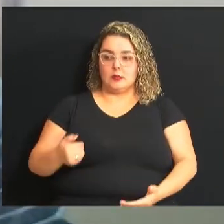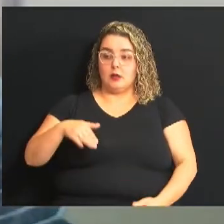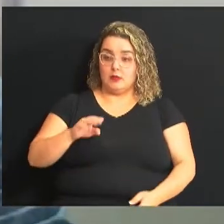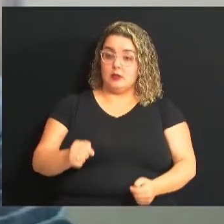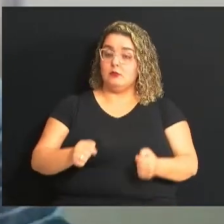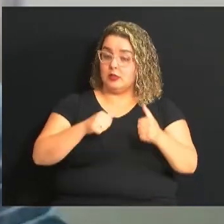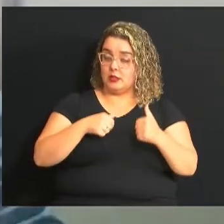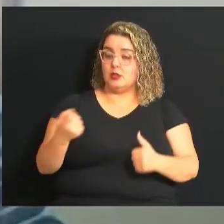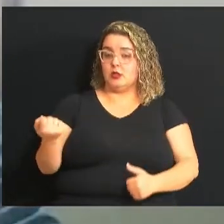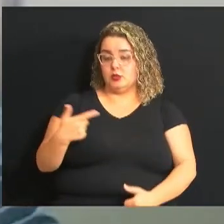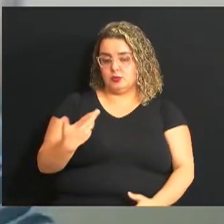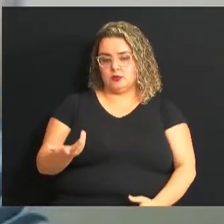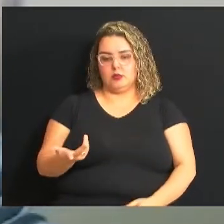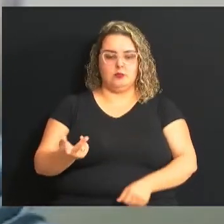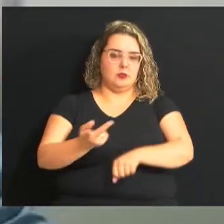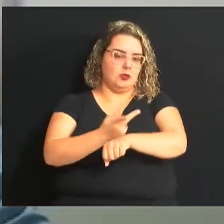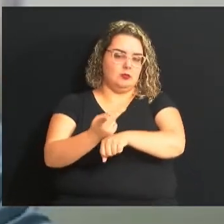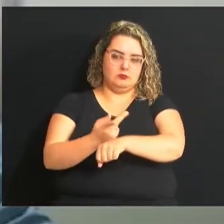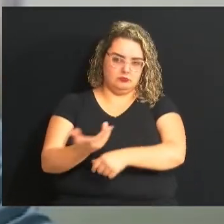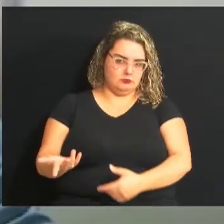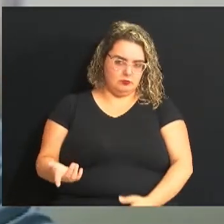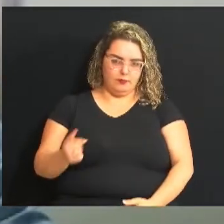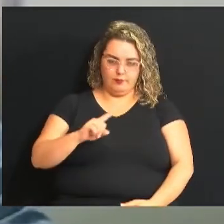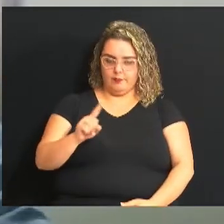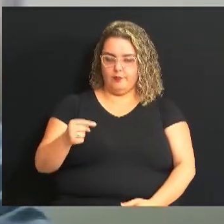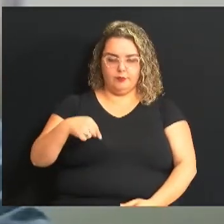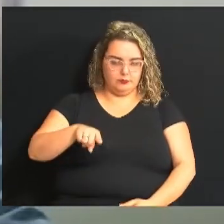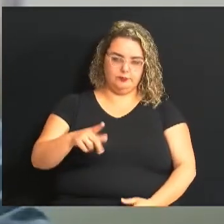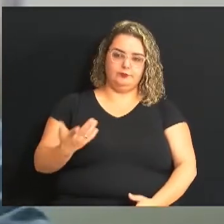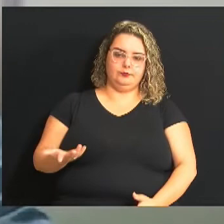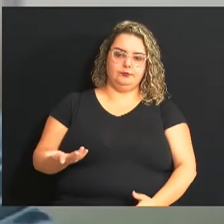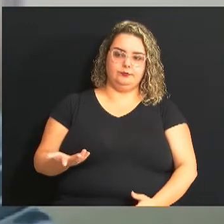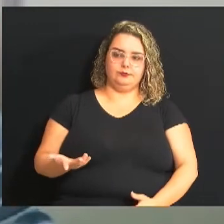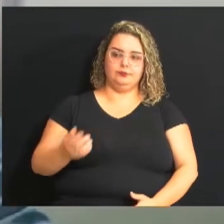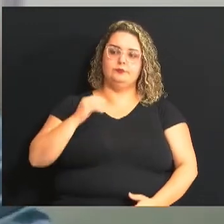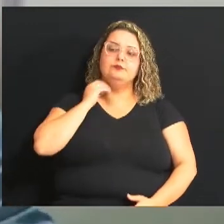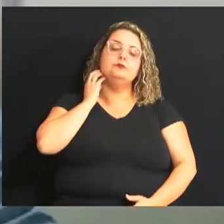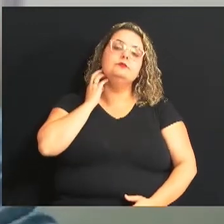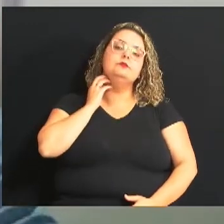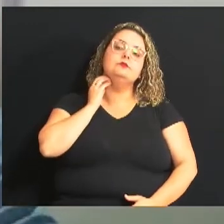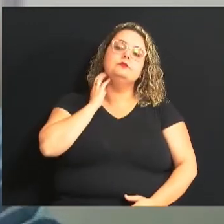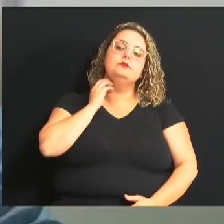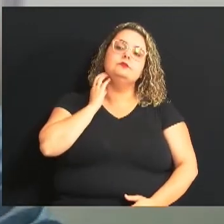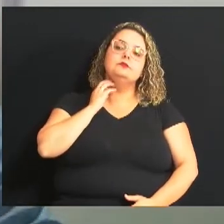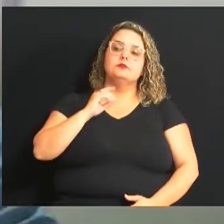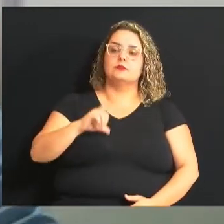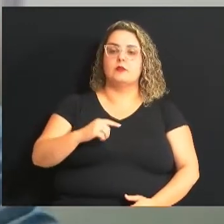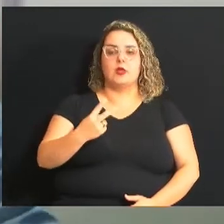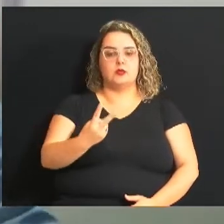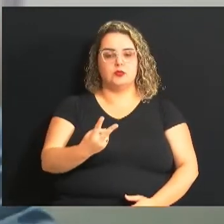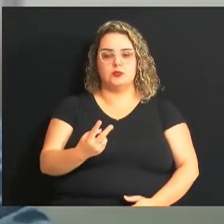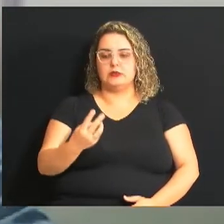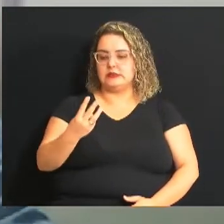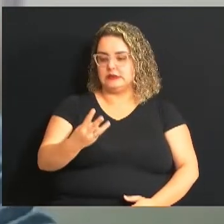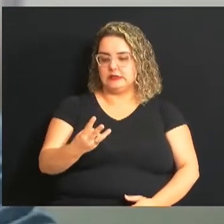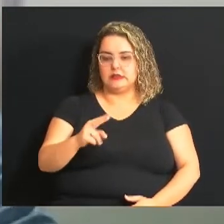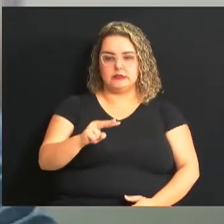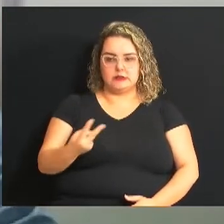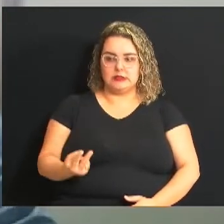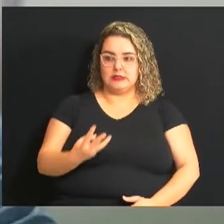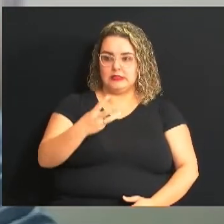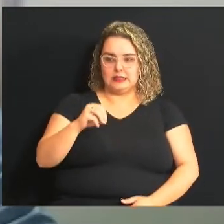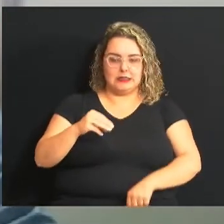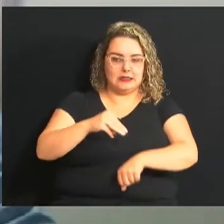você procurar alternativas para não ir. Então, por mais que você tenha 2, 3 vezes na semana, 30 minutos por seu